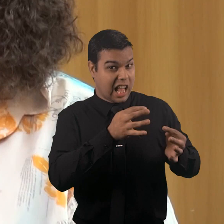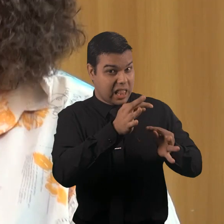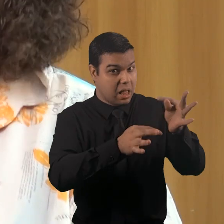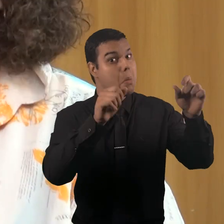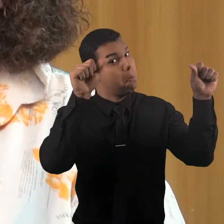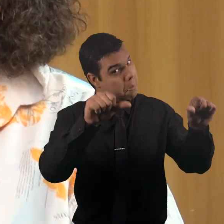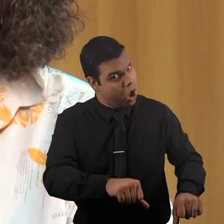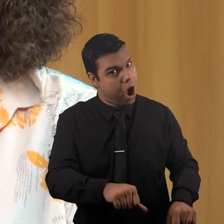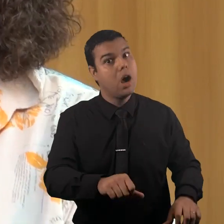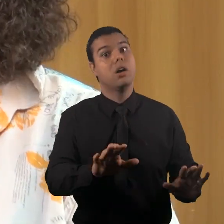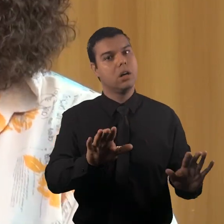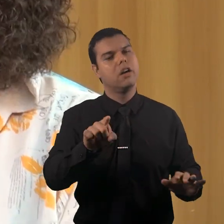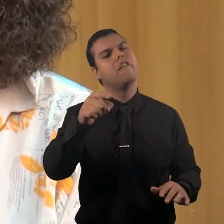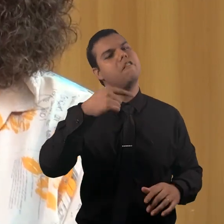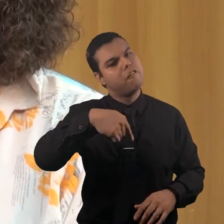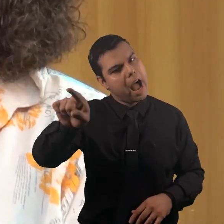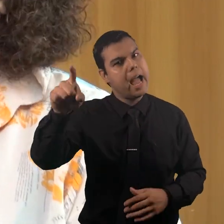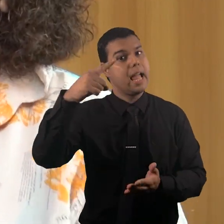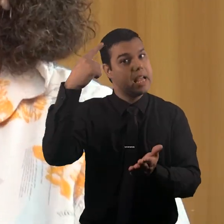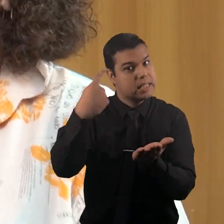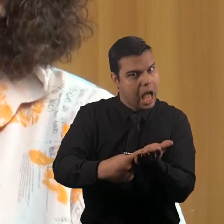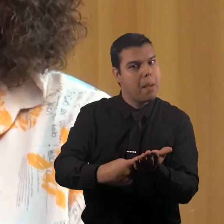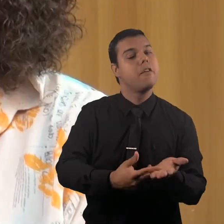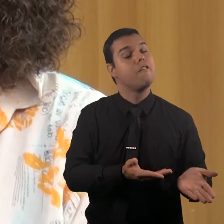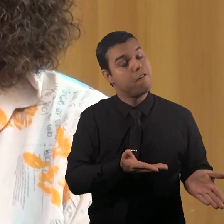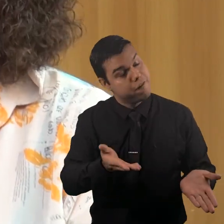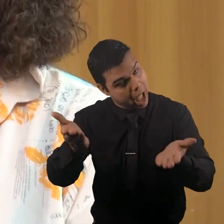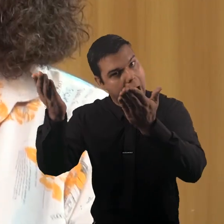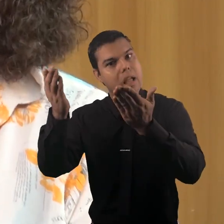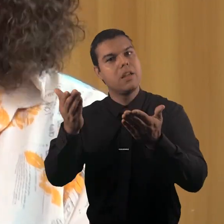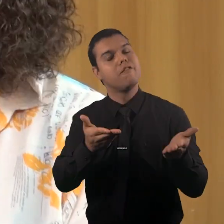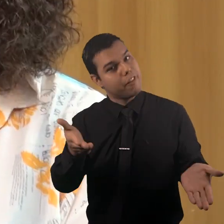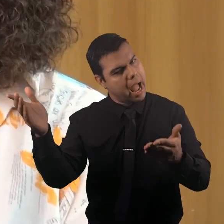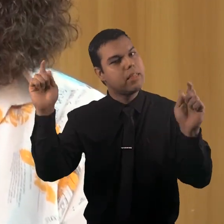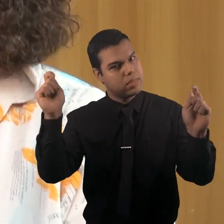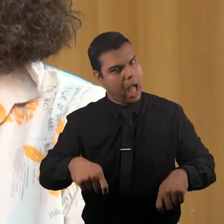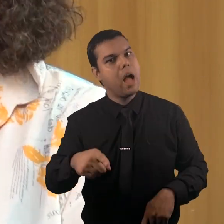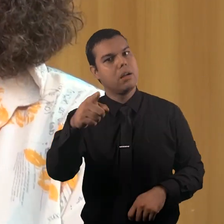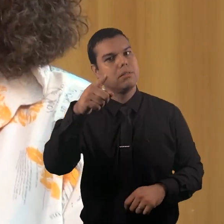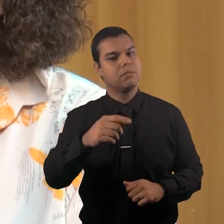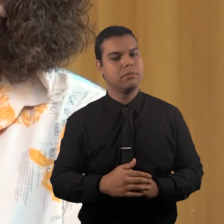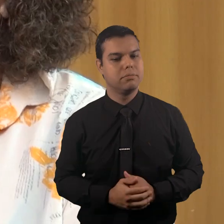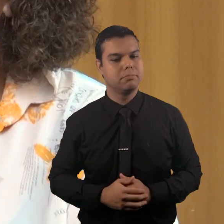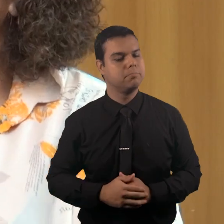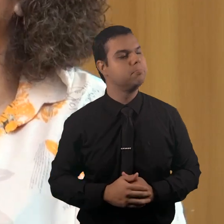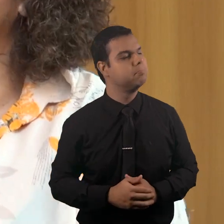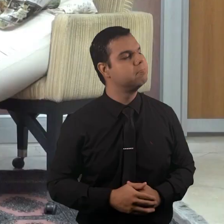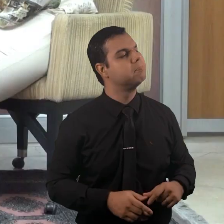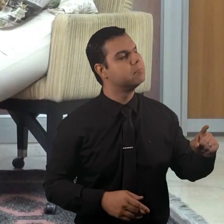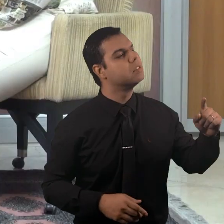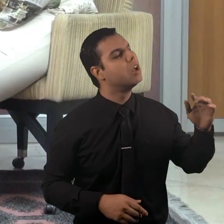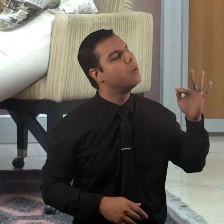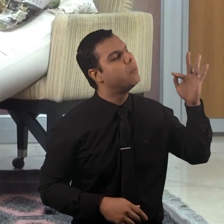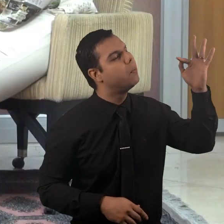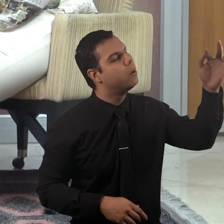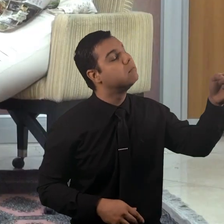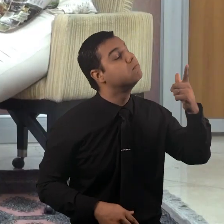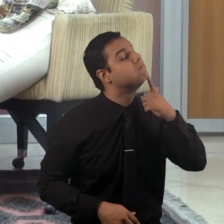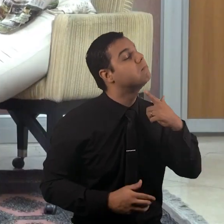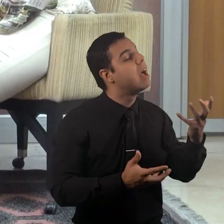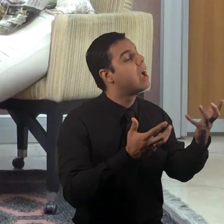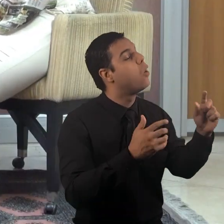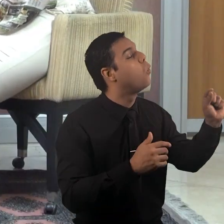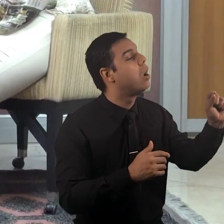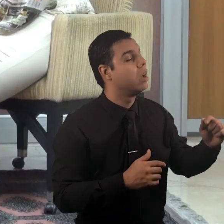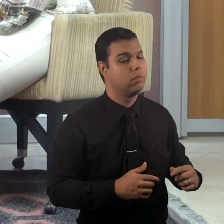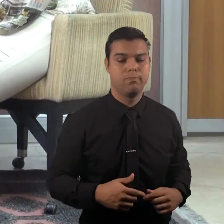bem mais. Então, vai lá, marca o seu exame, faz a sua parte e bora lá que tem jeito. O que você espera do futuro?